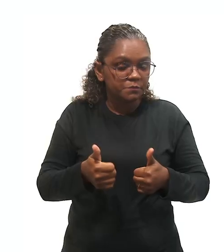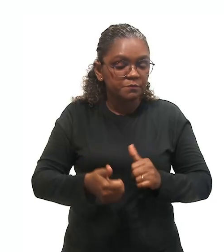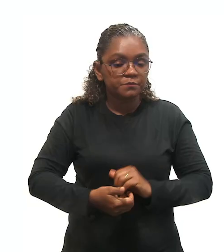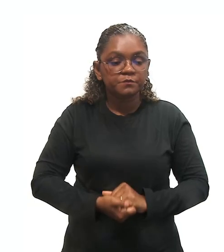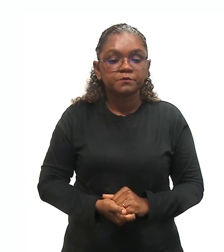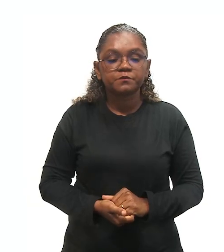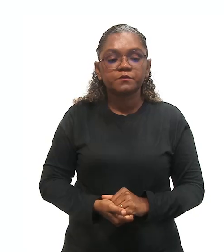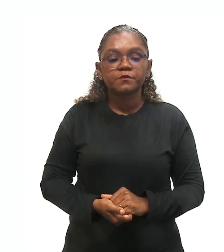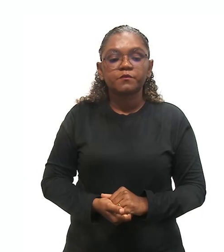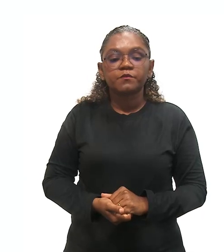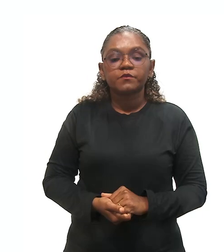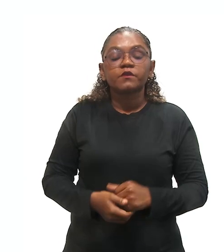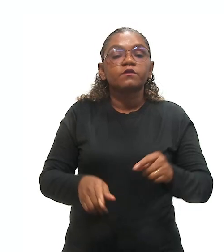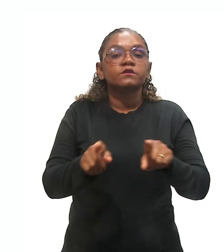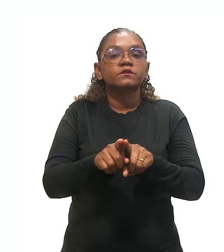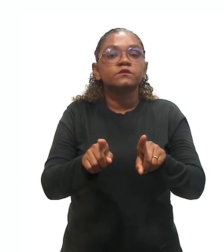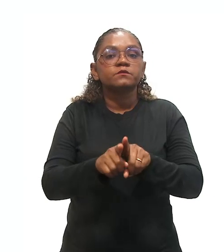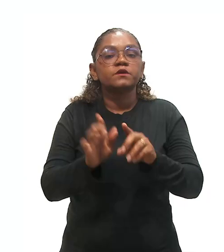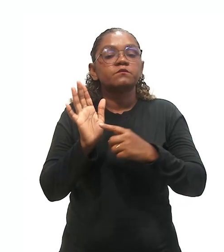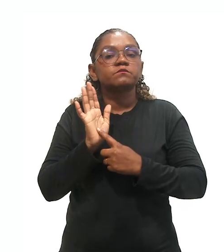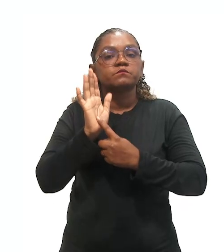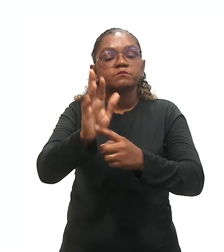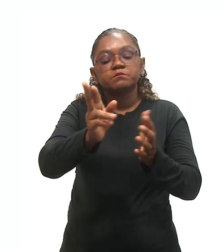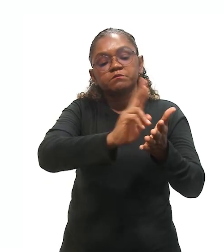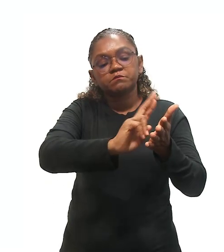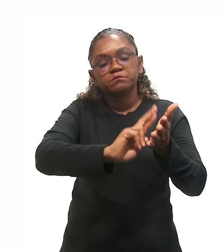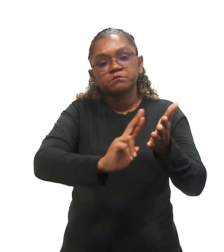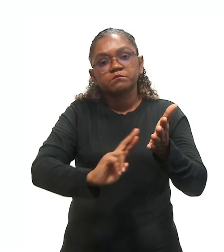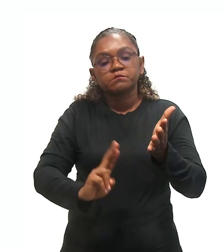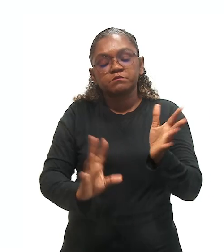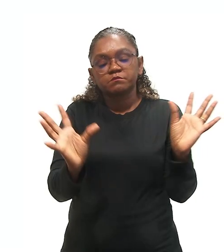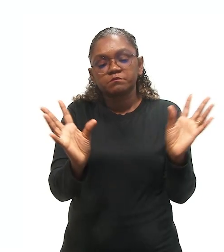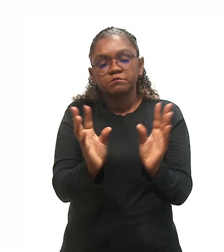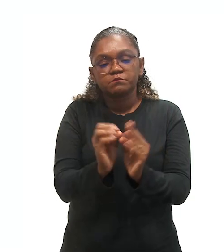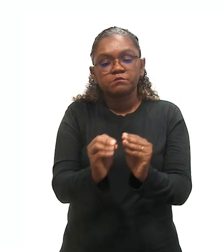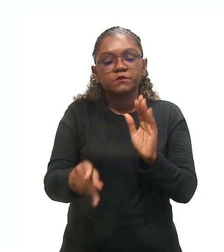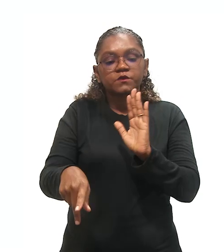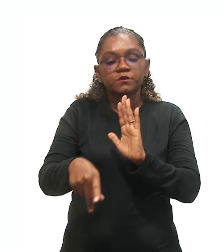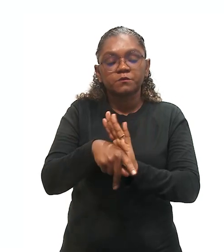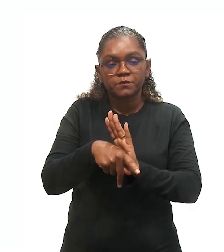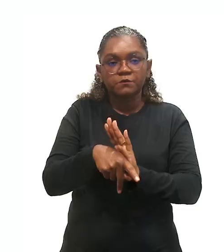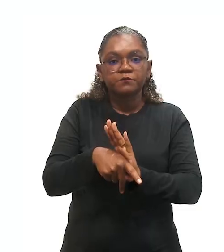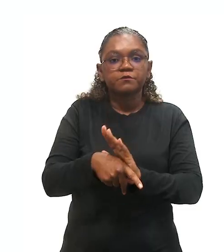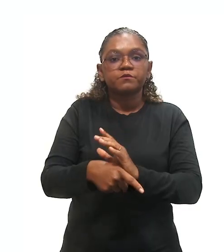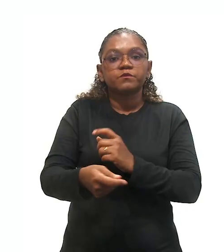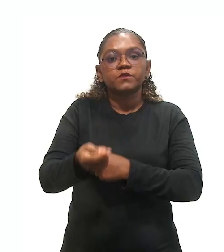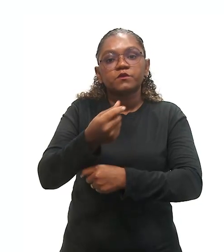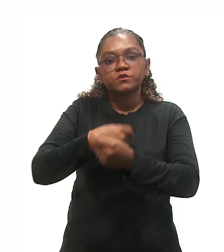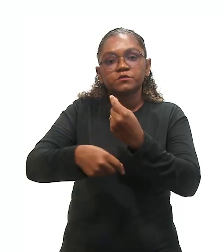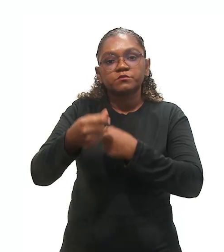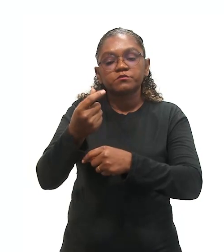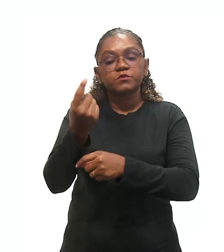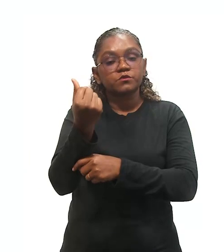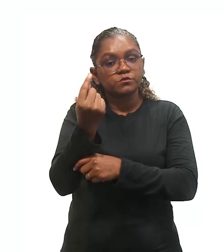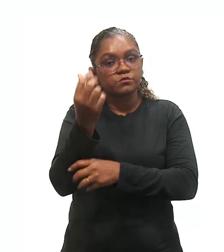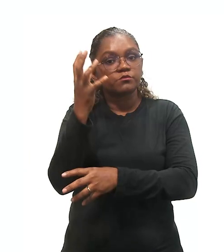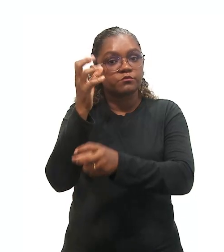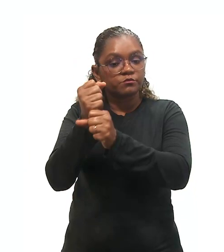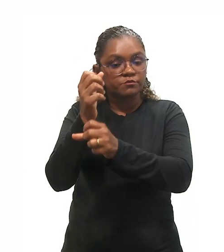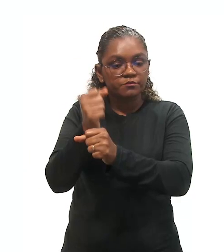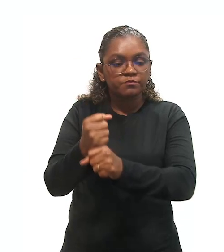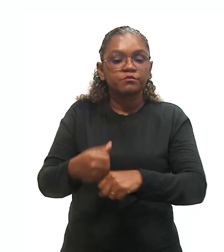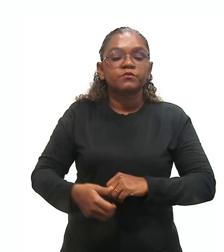E dos demonstrativos do relatório resumido de execução orçamentária e do relatório de